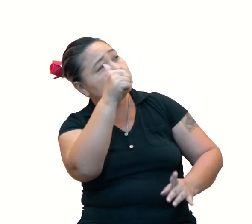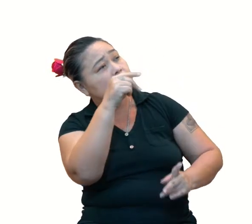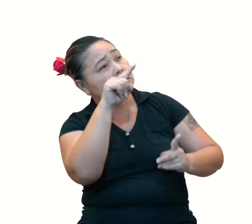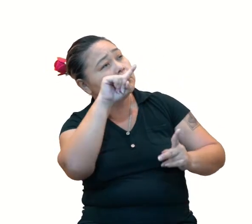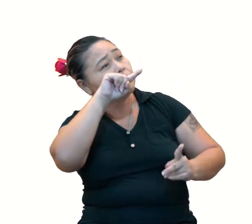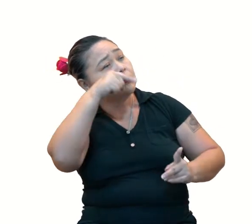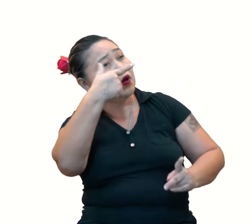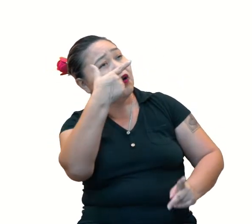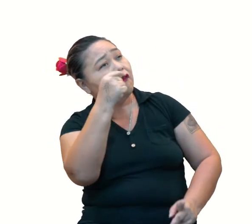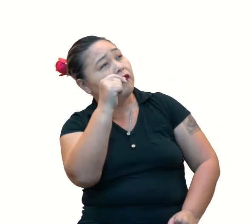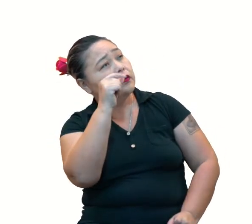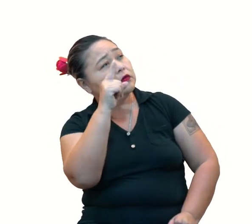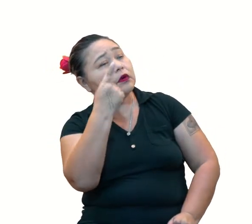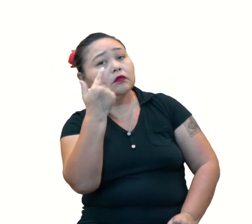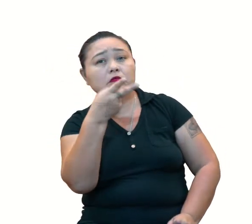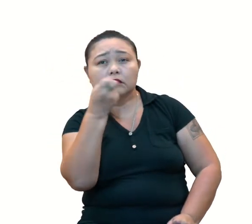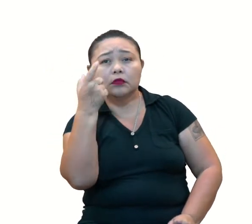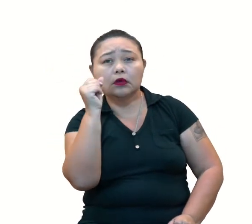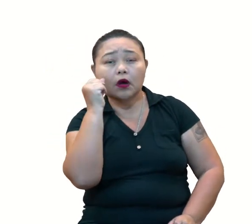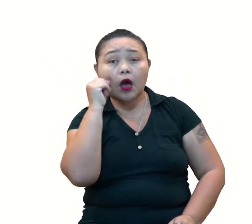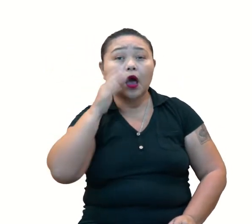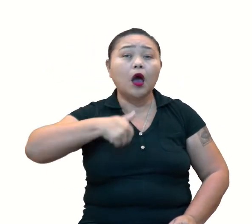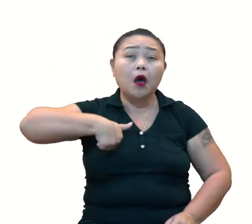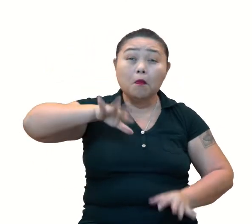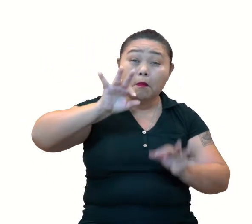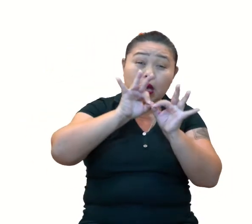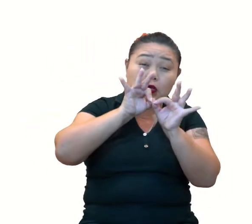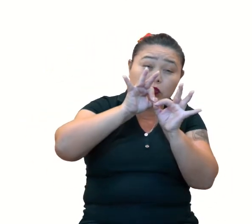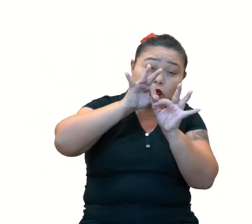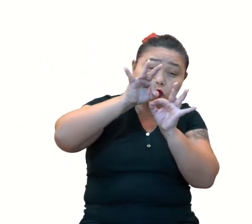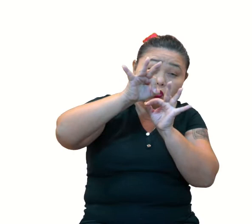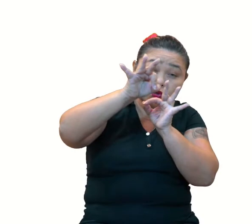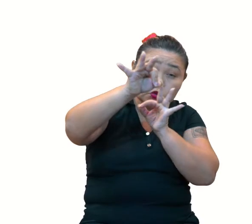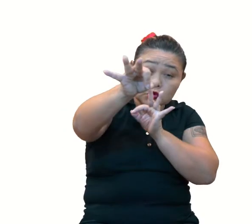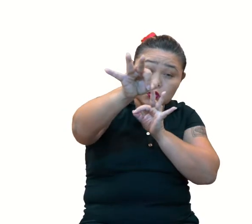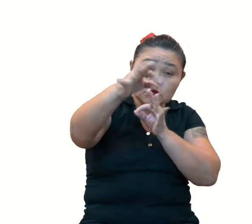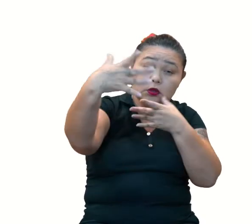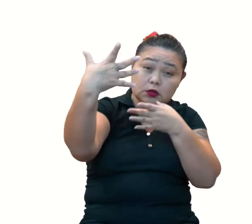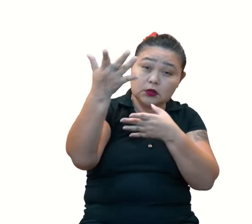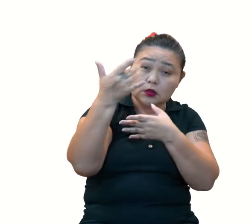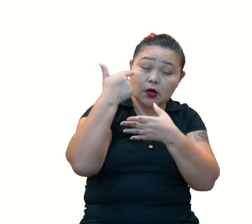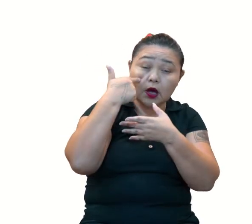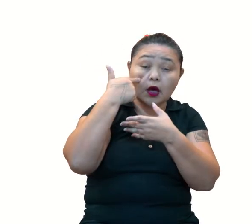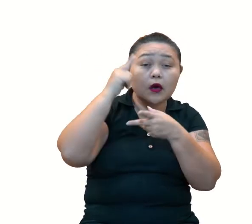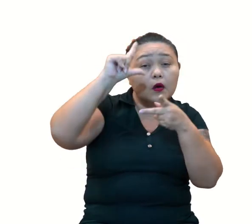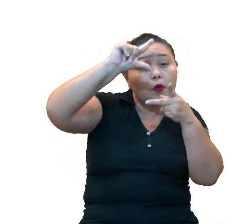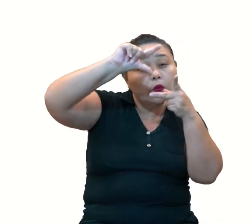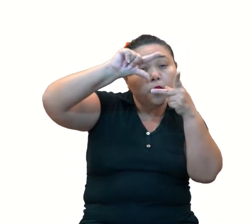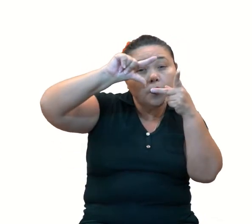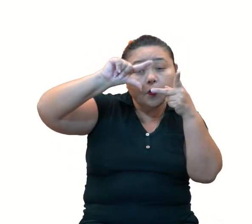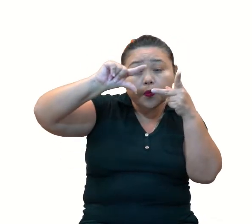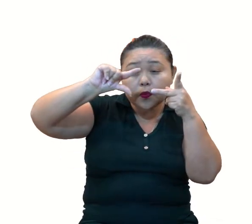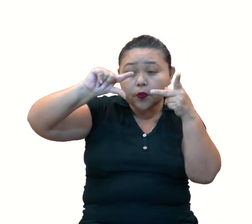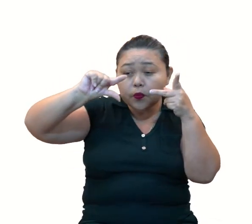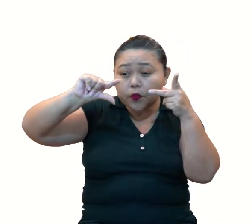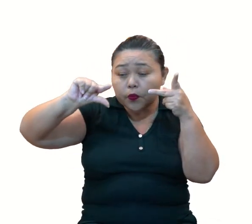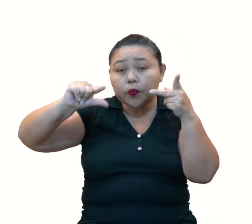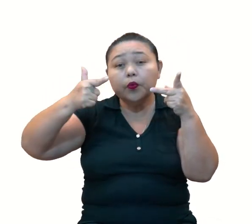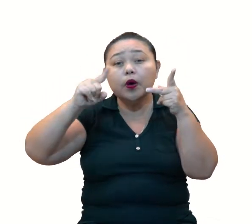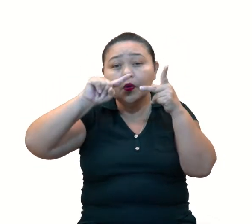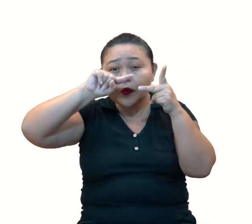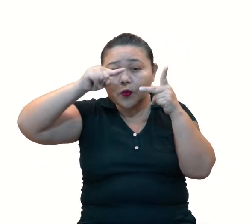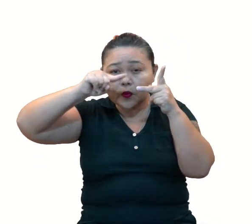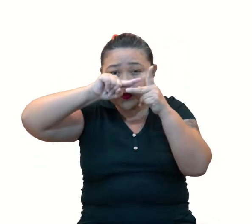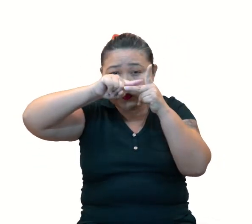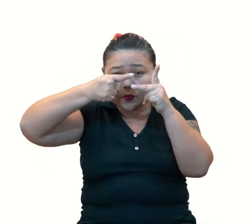graus. Vocês perceberam que quanto mais distante do que eu quero calcular, menor é o meu ângulo de incidência lá do